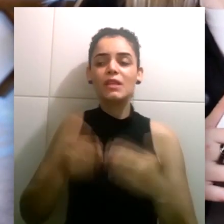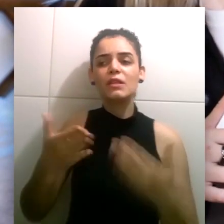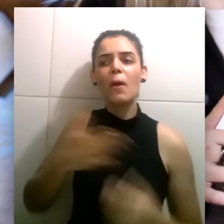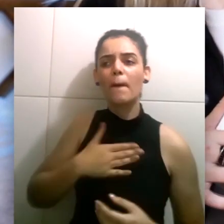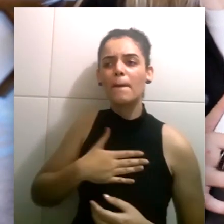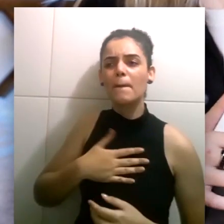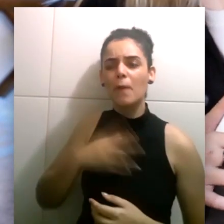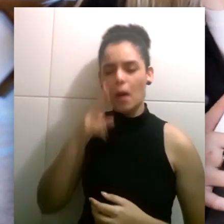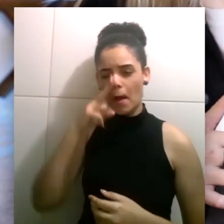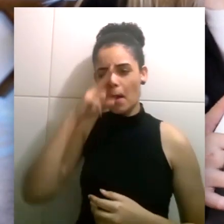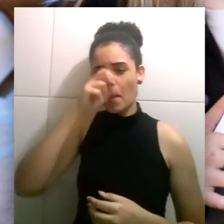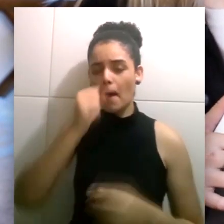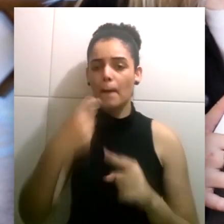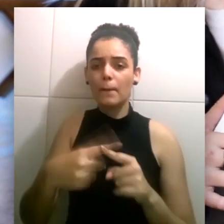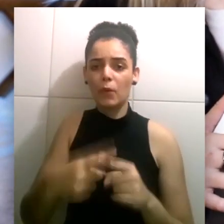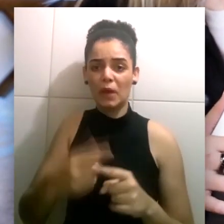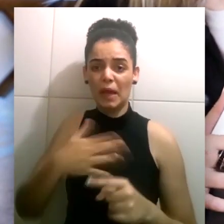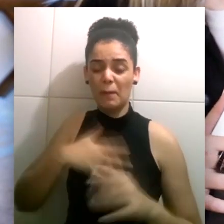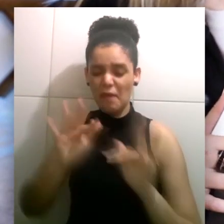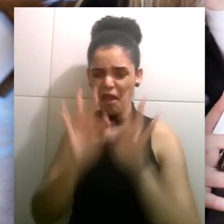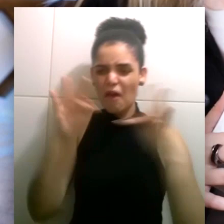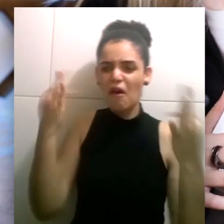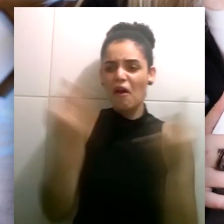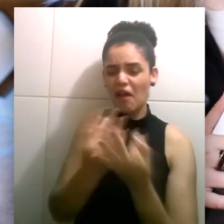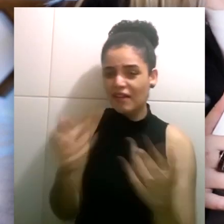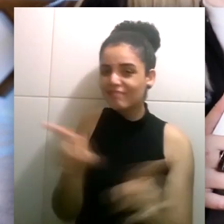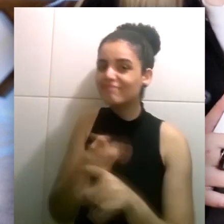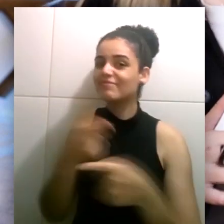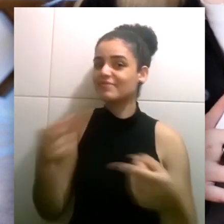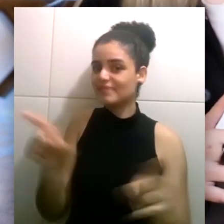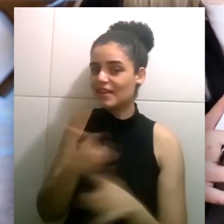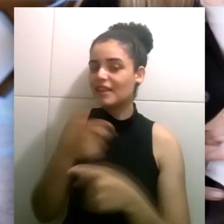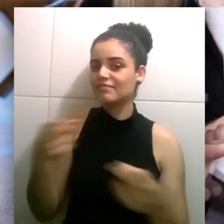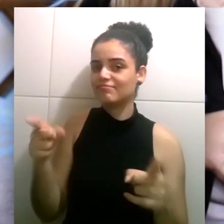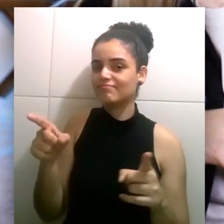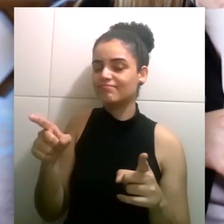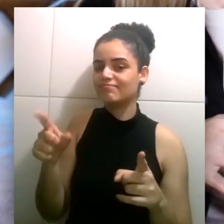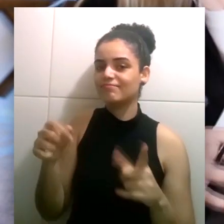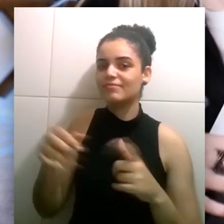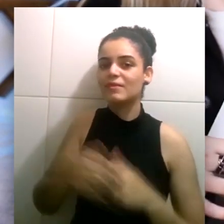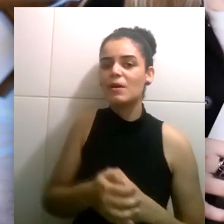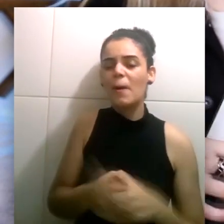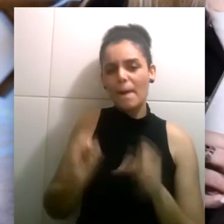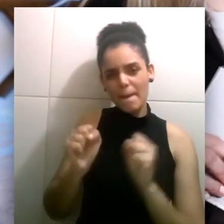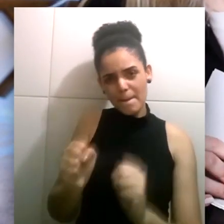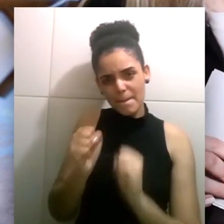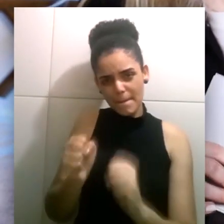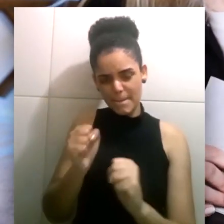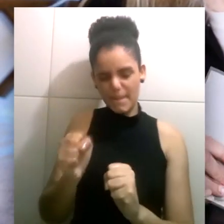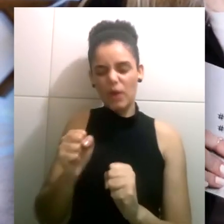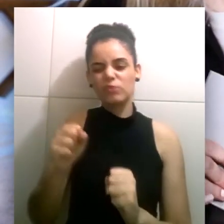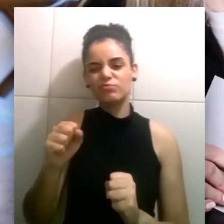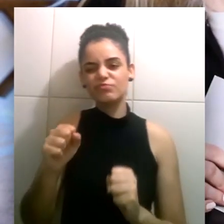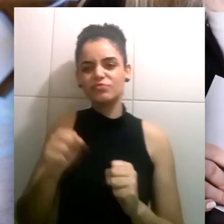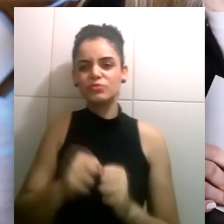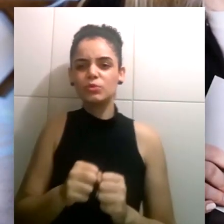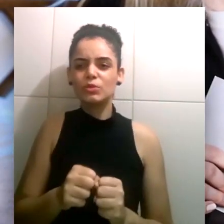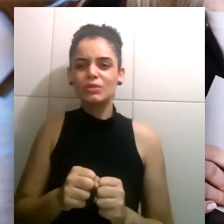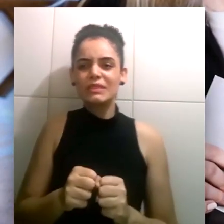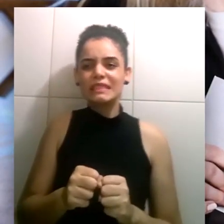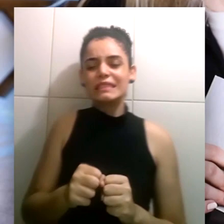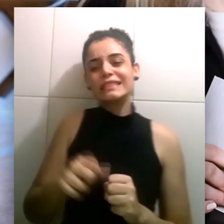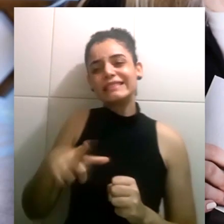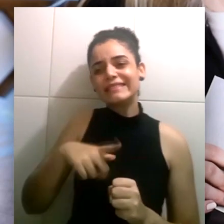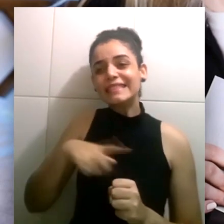define. Então, acho que pra mim foi forte, porque como eu vinha de uma família musical, eu acho que pode se tornar, assim, sabe? Uma coisa muito